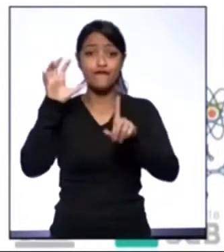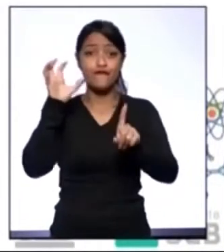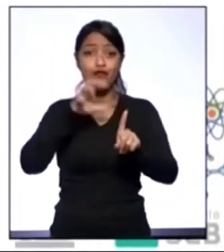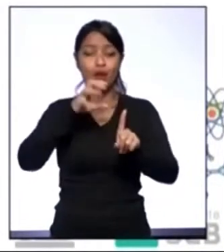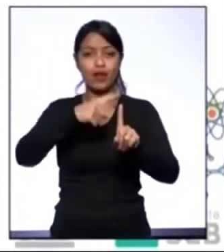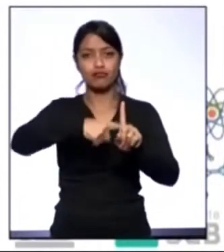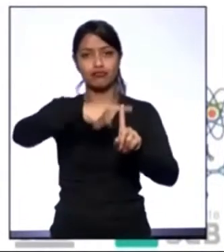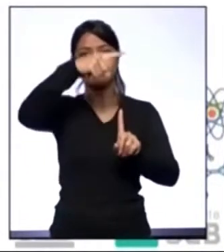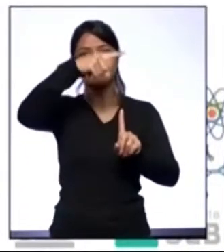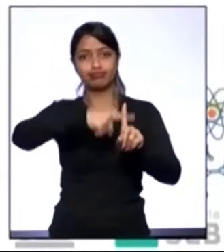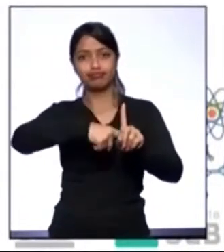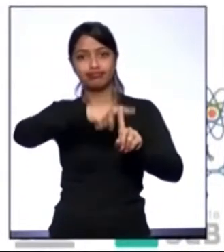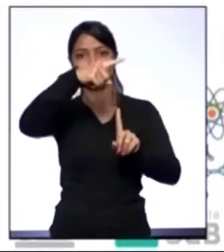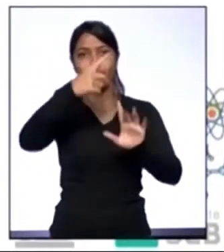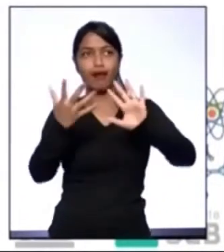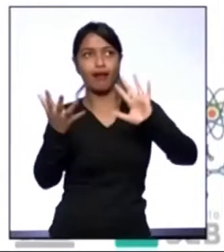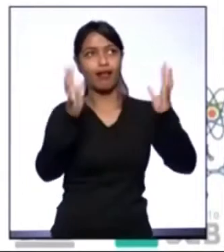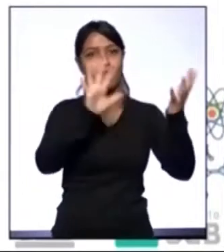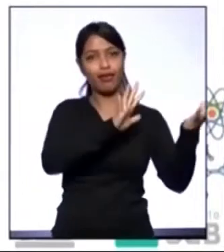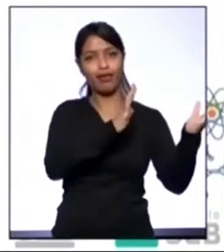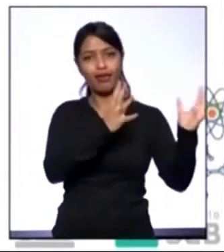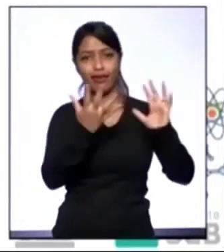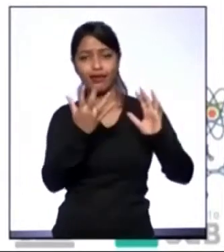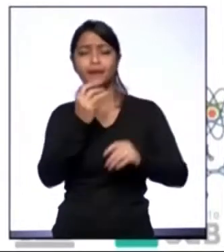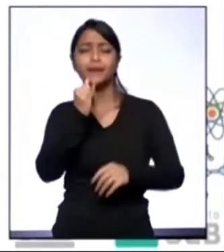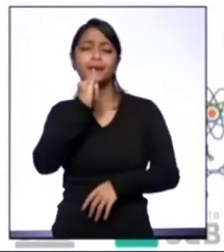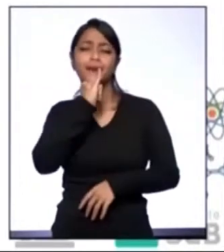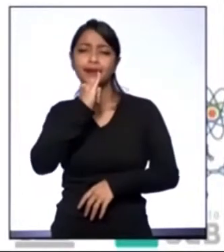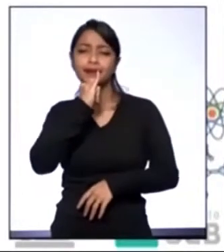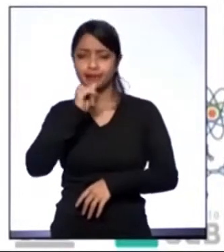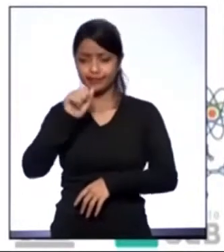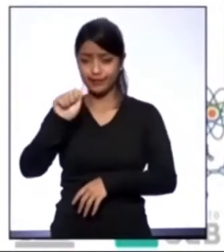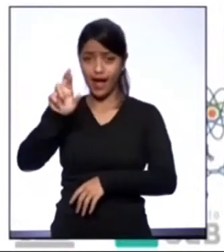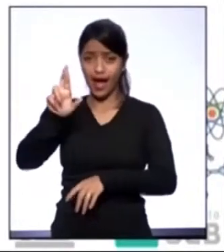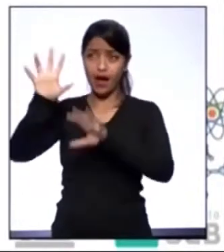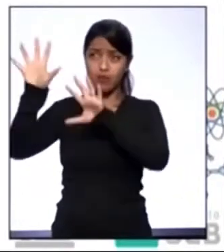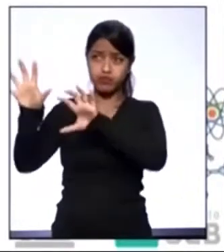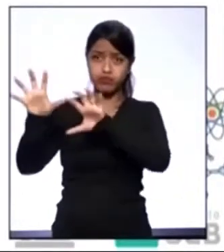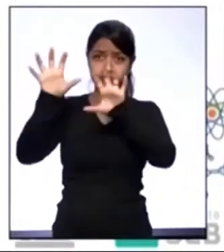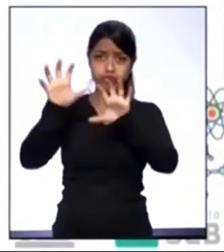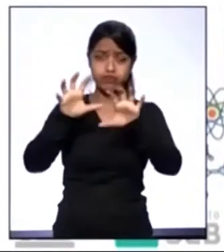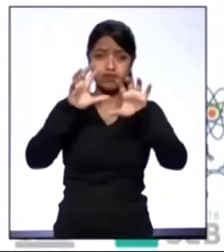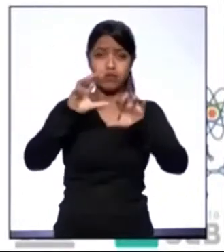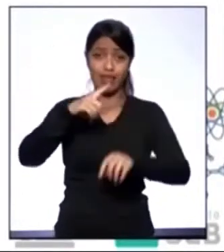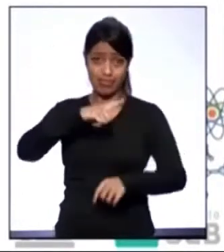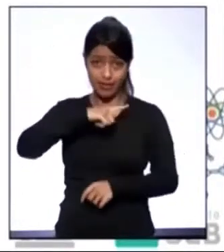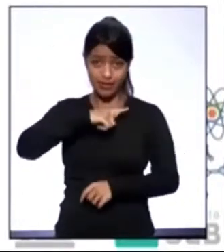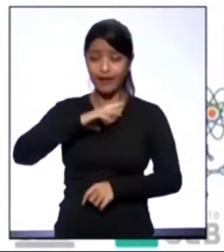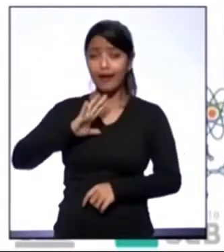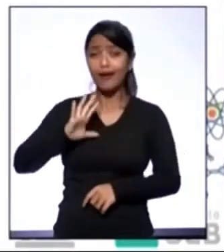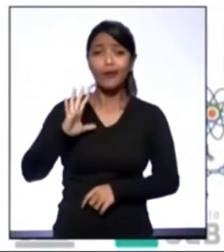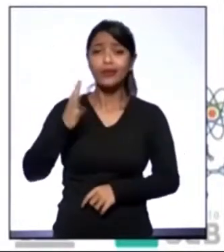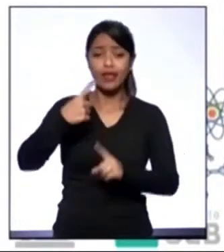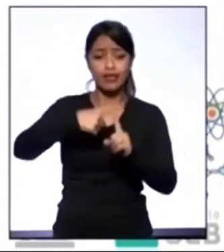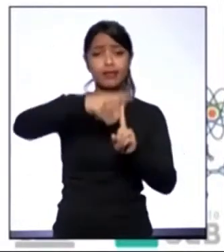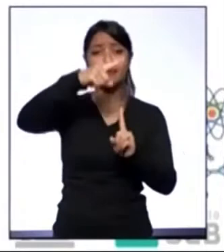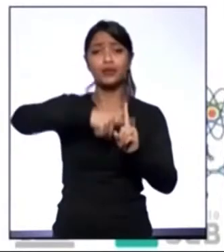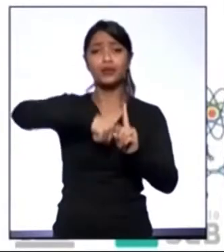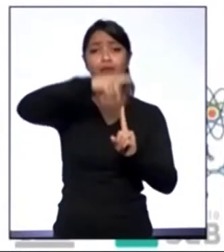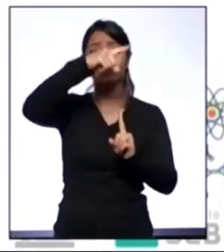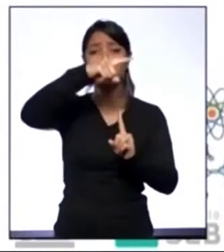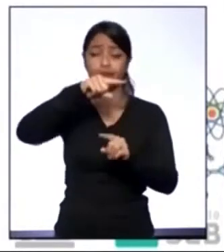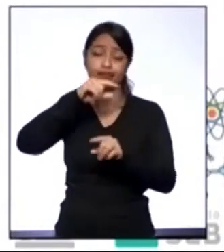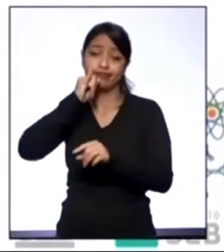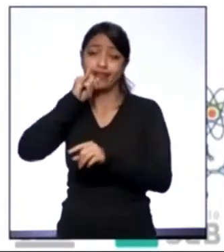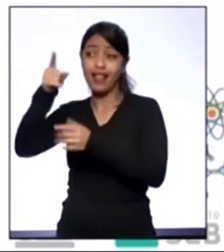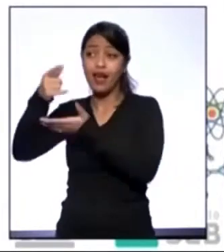massa polar atua na região, o que acontece com as temperaturas? Naturalmente, uma massa polar traz características de sua origem. As